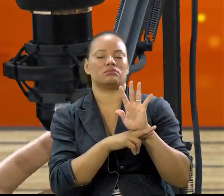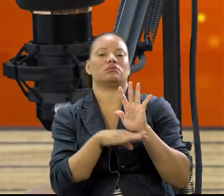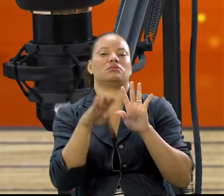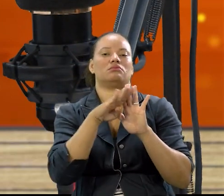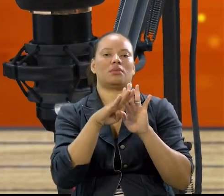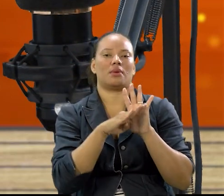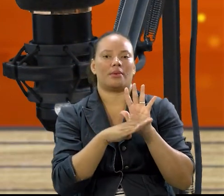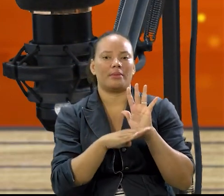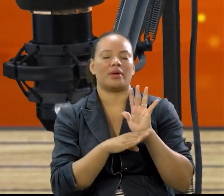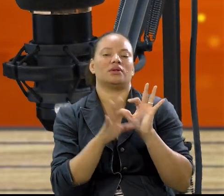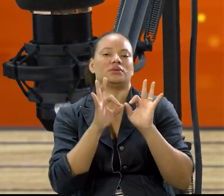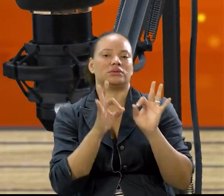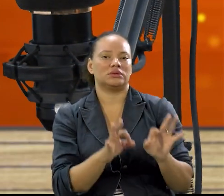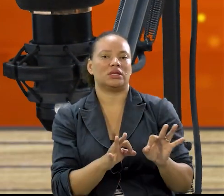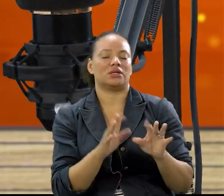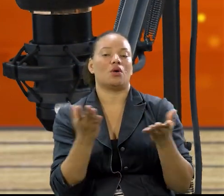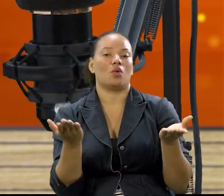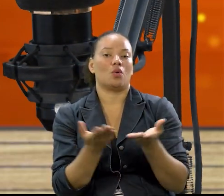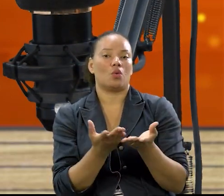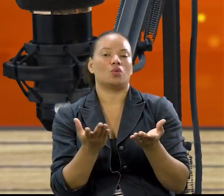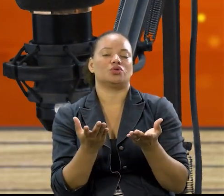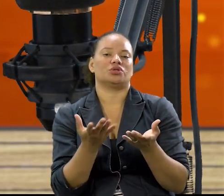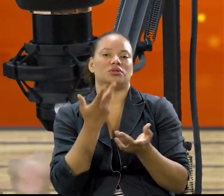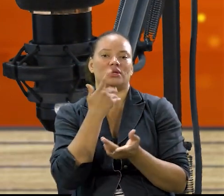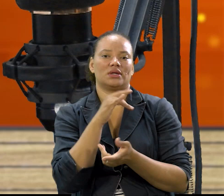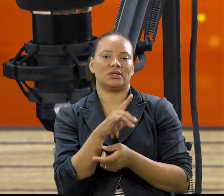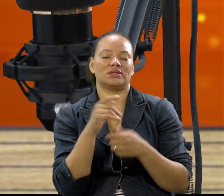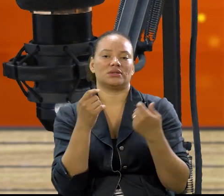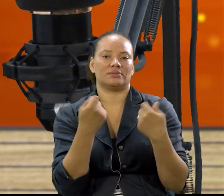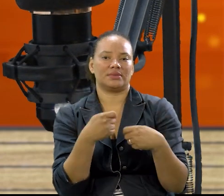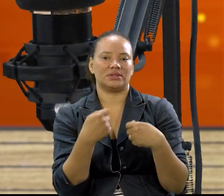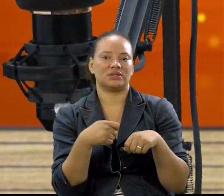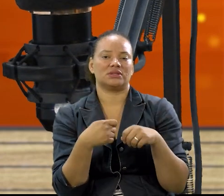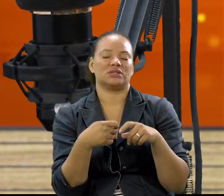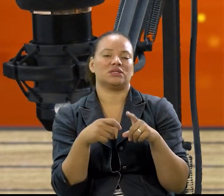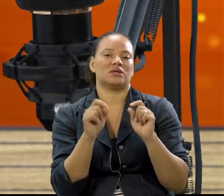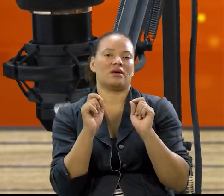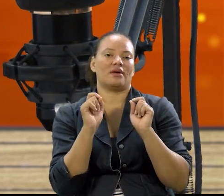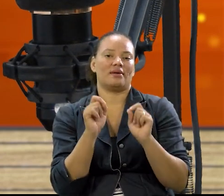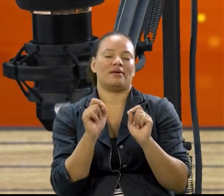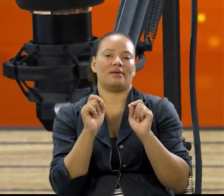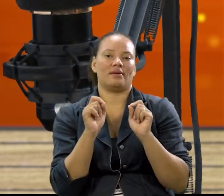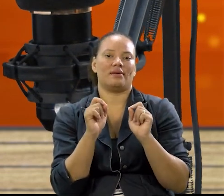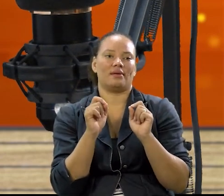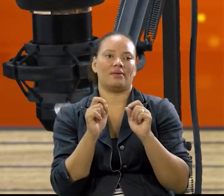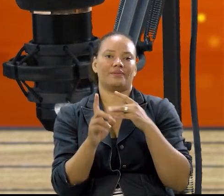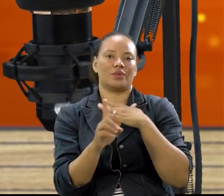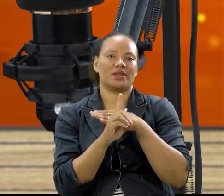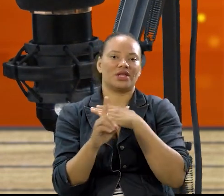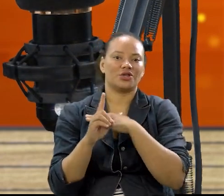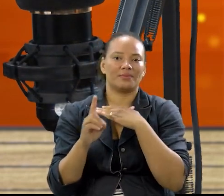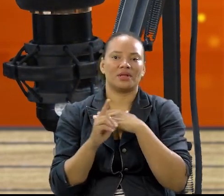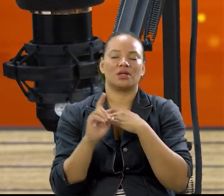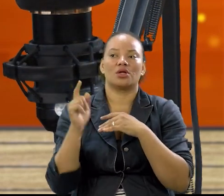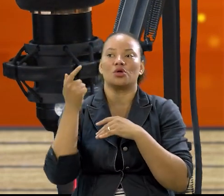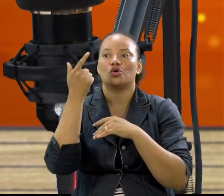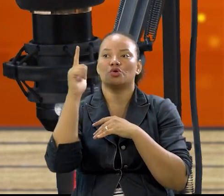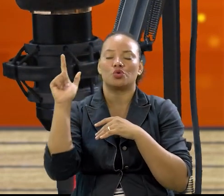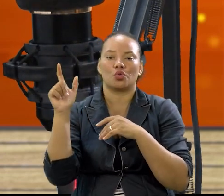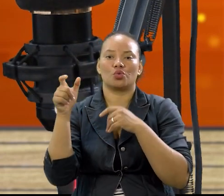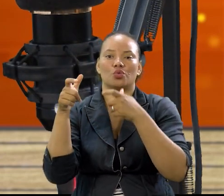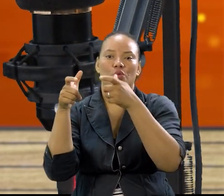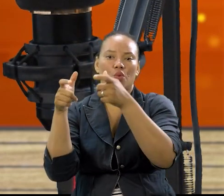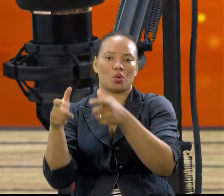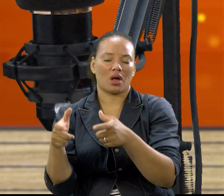regulado não hoje a criança para ser atendida ela precisa ela precisa e eh vi de uma outra